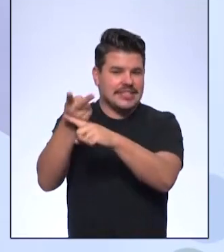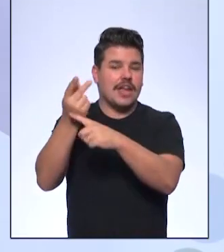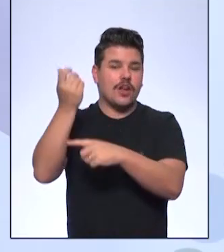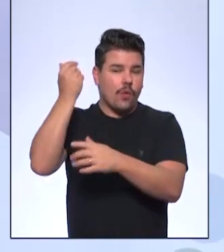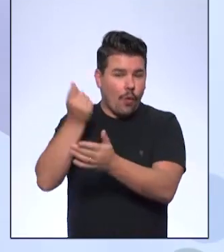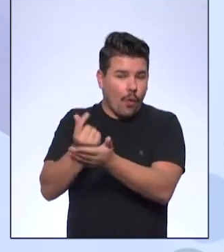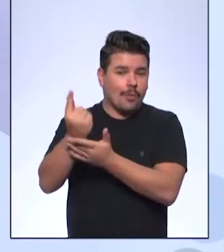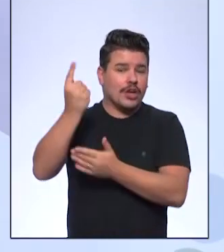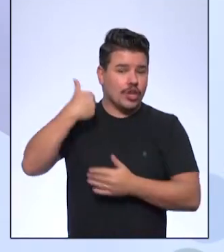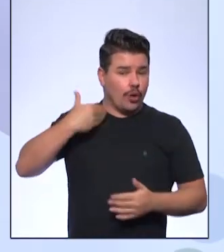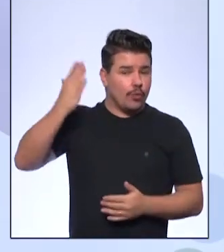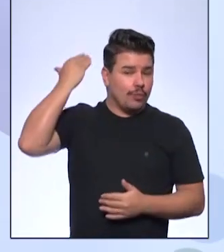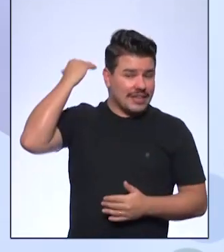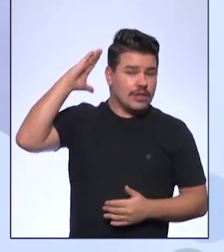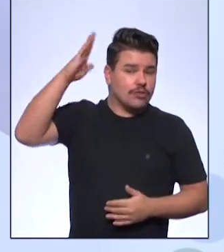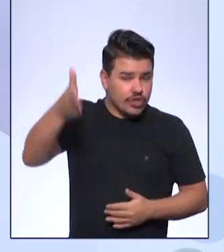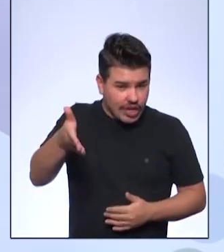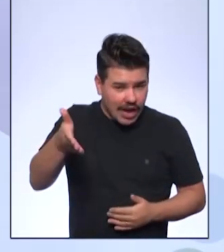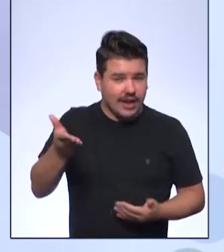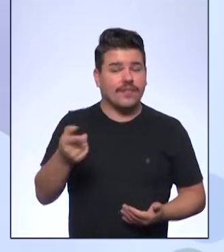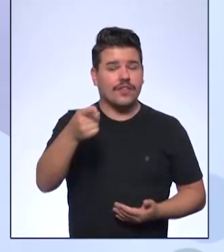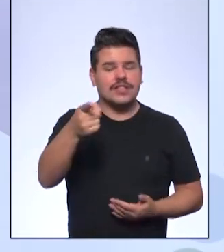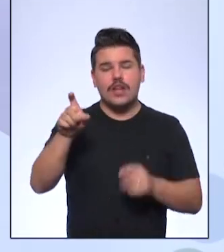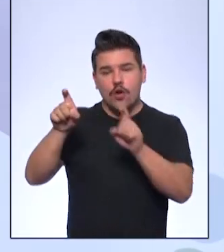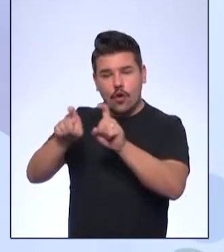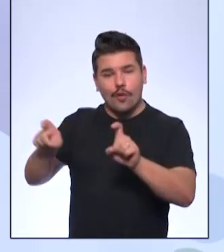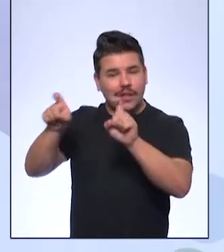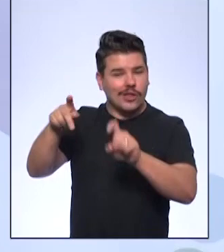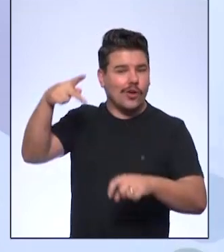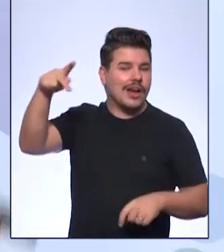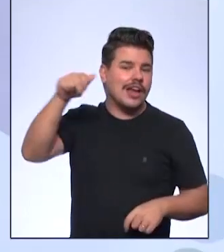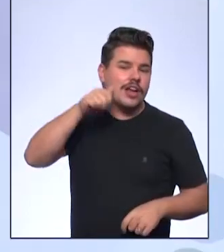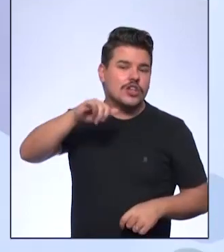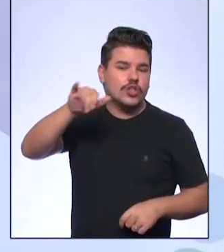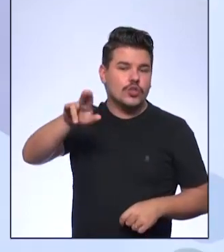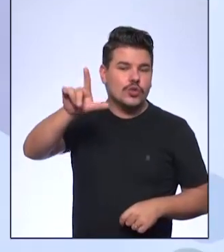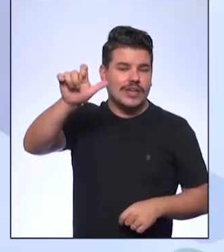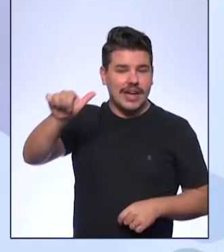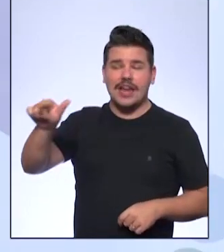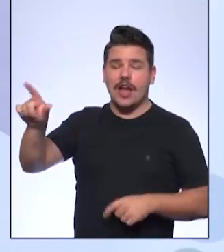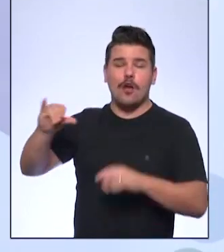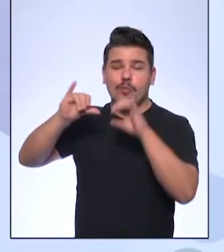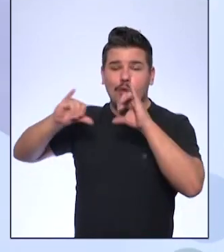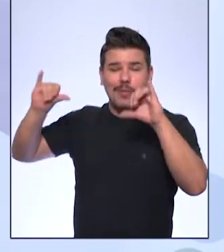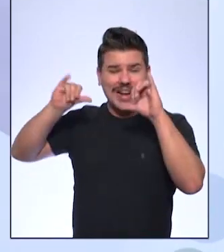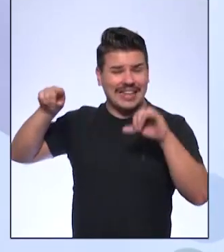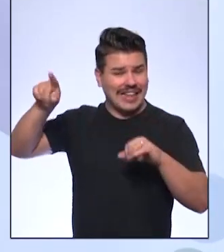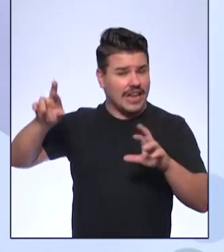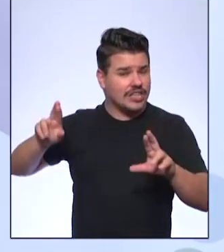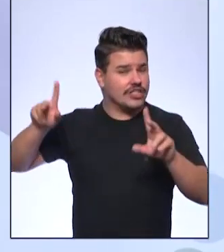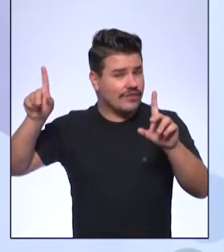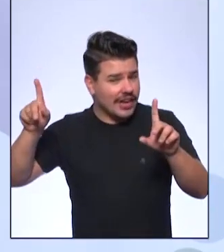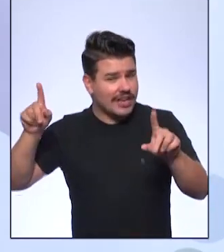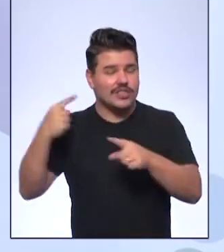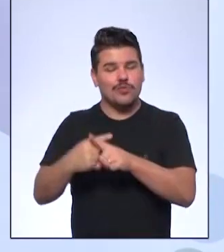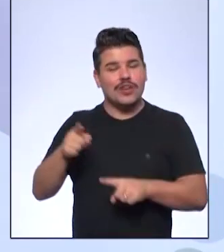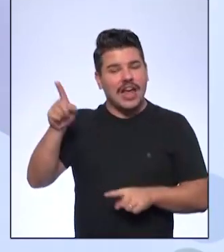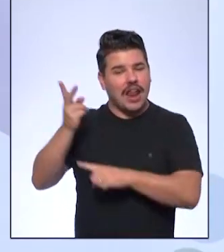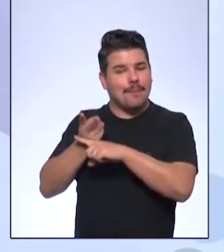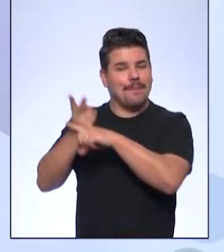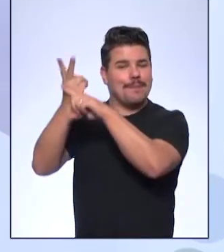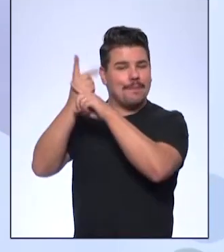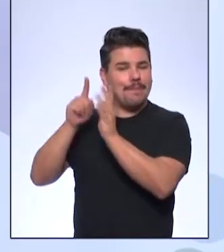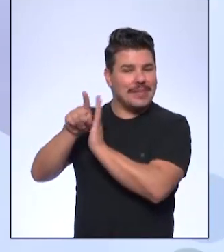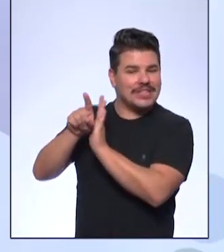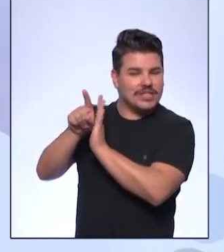já fiz. E se você usar, por exemplo, o computador da Juliana, talvez seja completamente diferente as propagandas, porque as coisas que ela pesquisou, os interesses